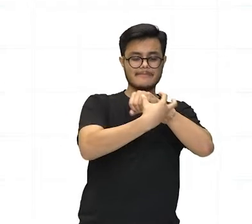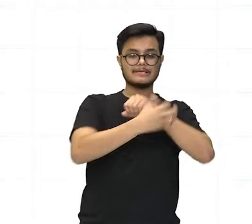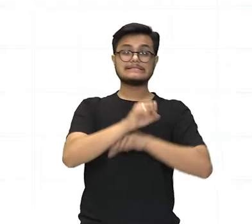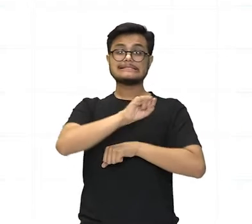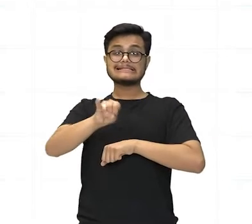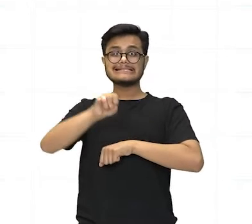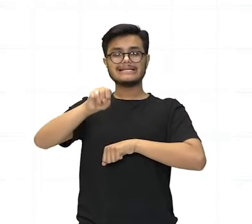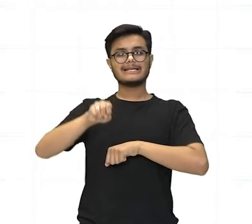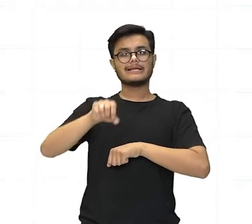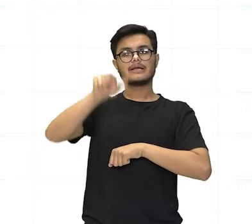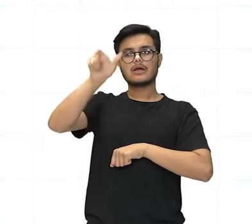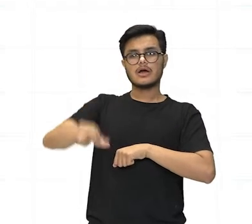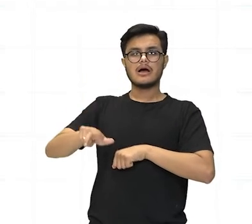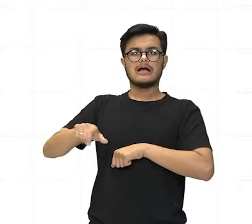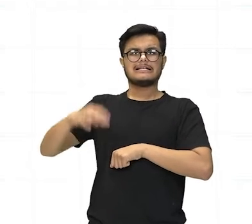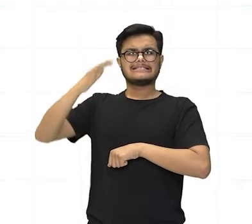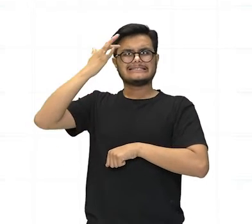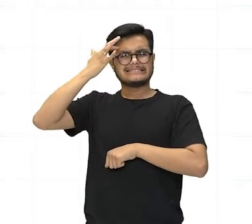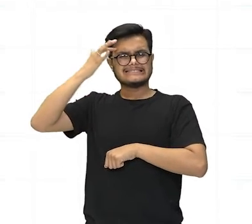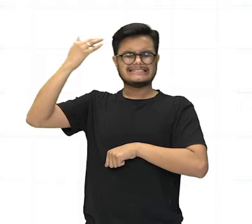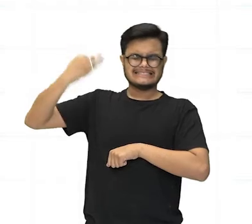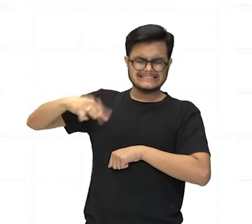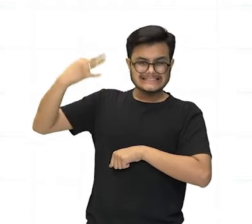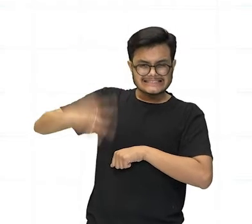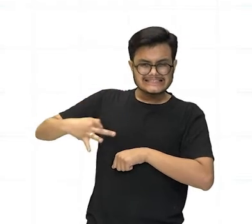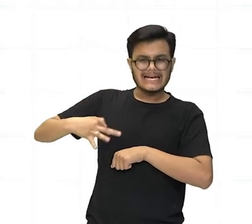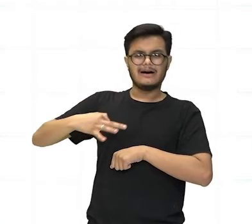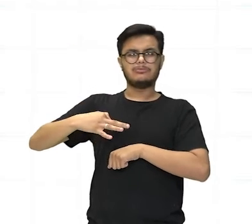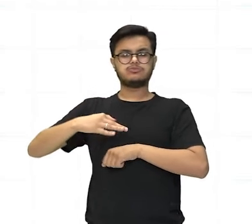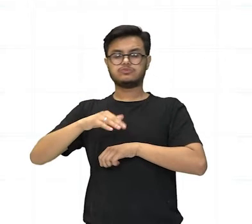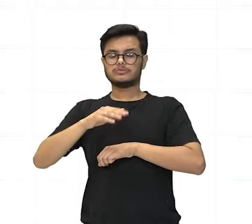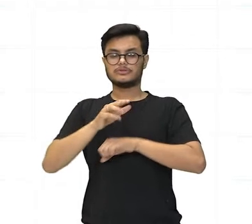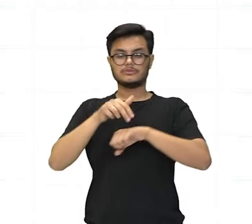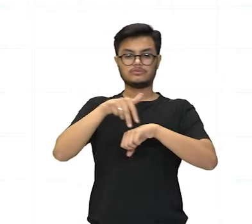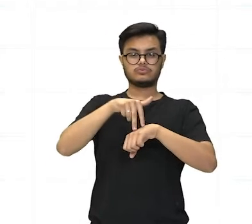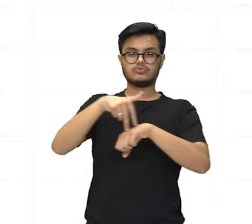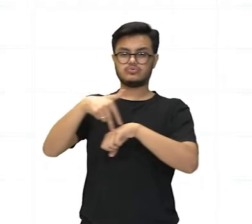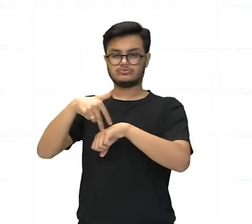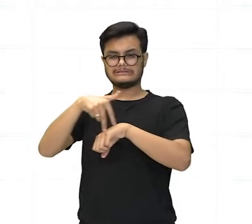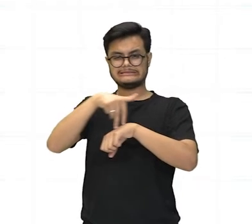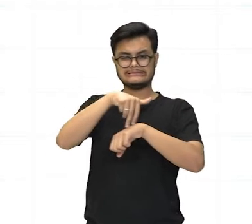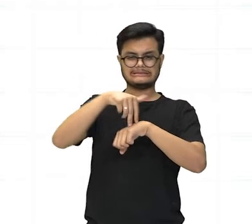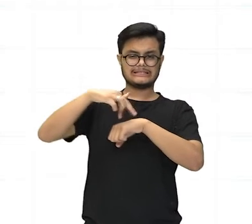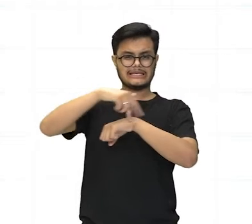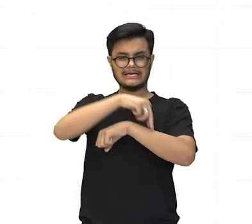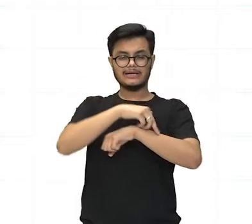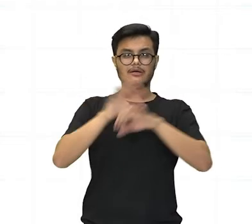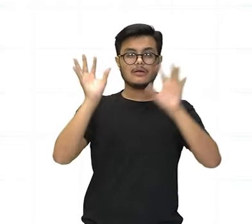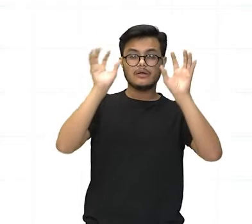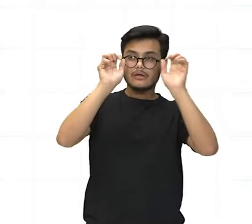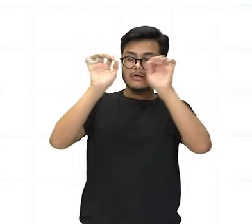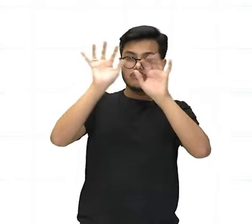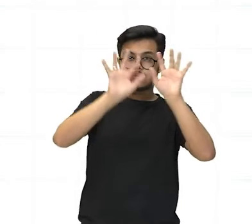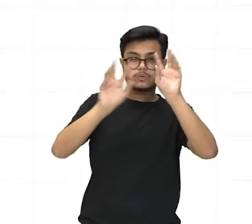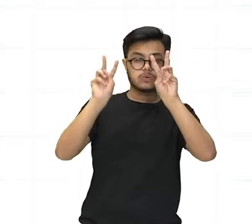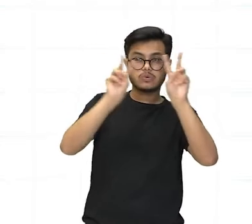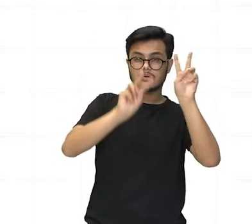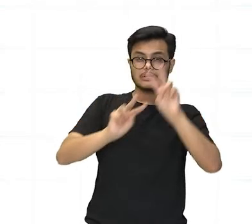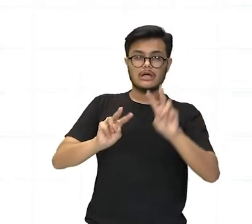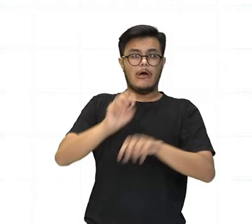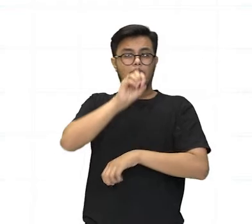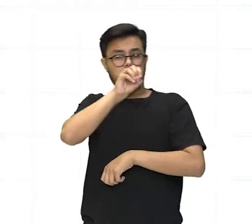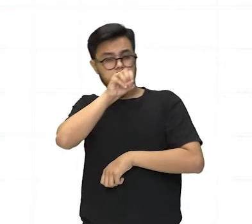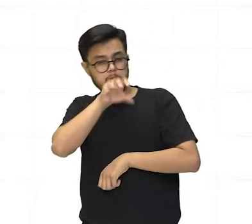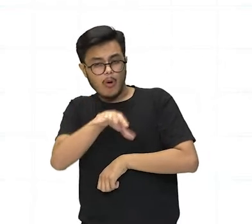vítima tiver forte dor de cabeça, desequilíbrio ao andar, visão turva,